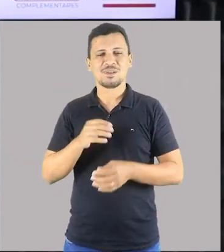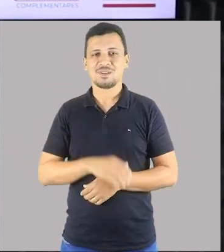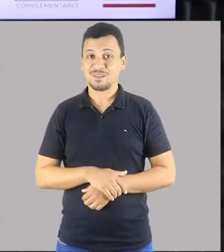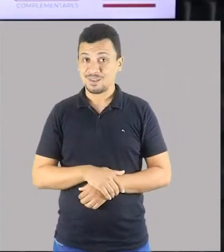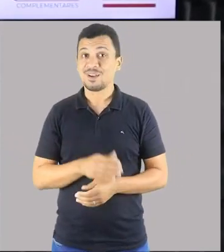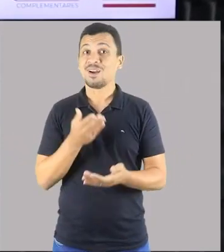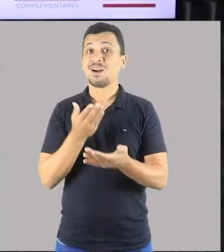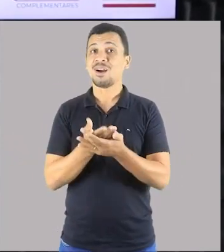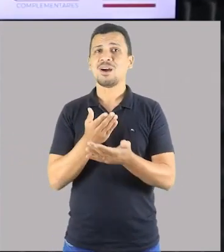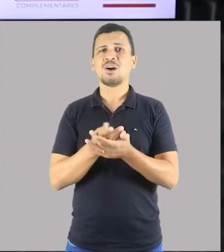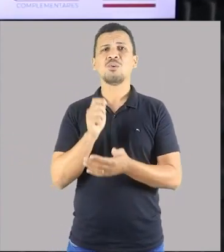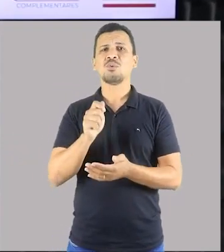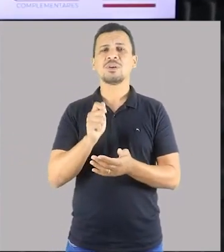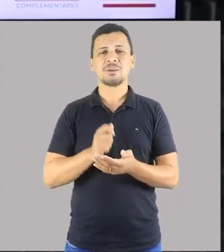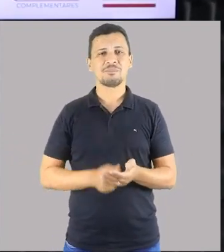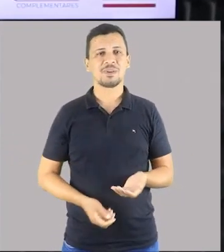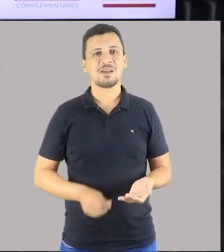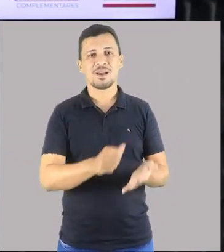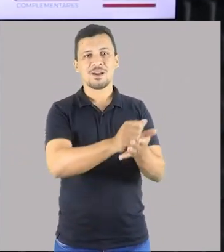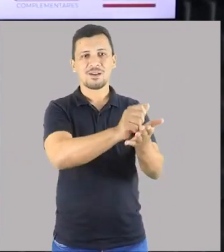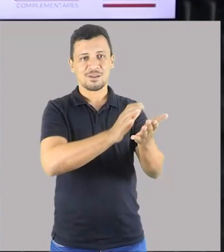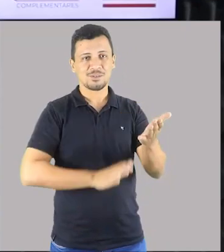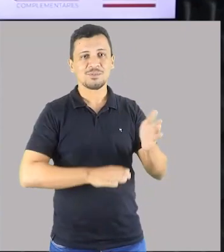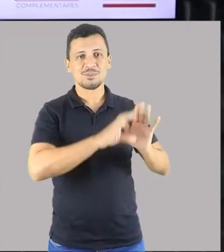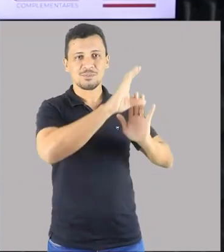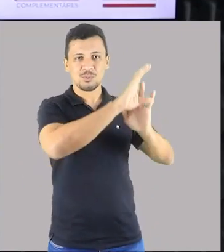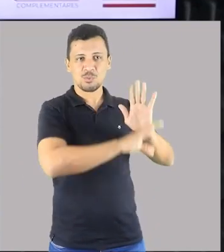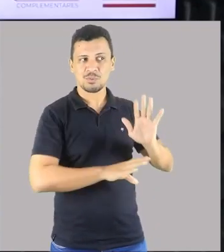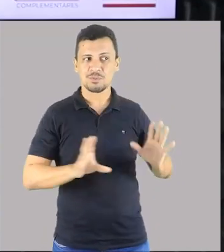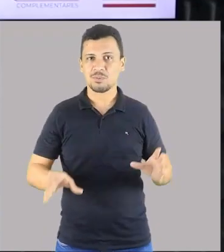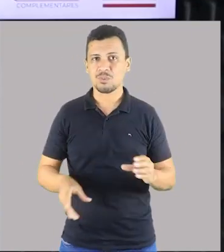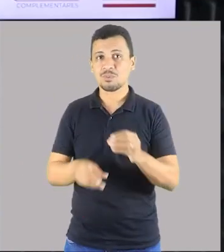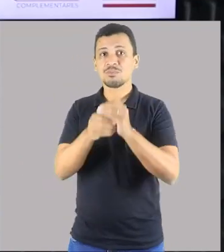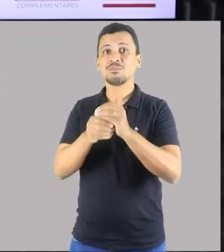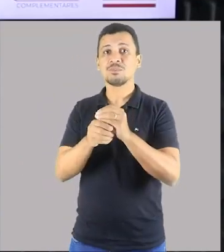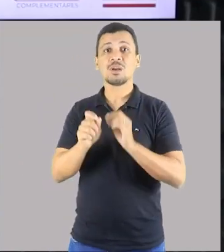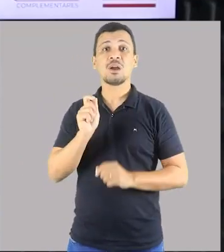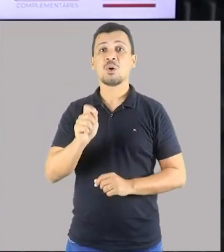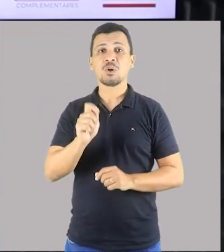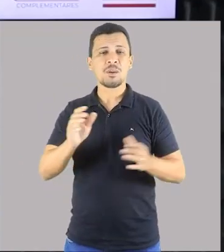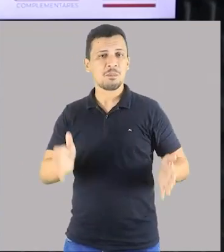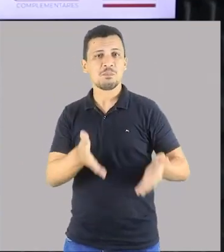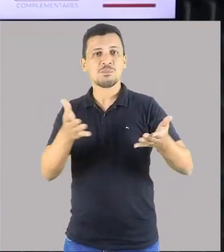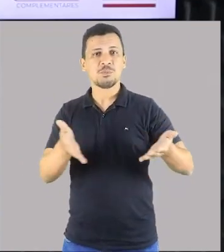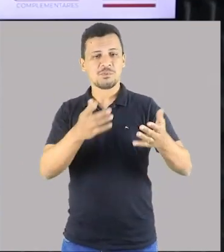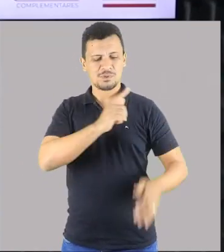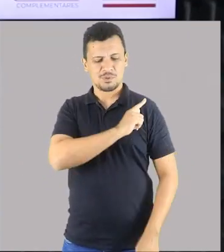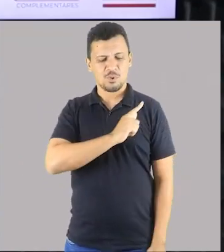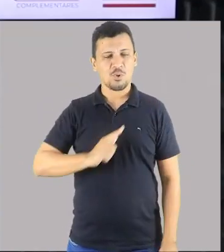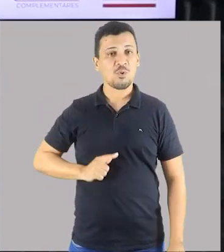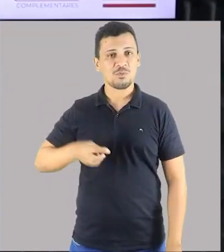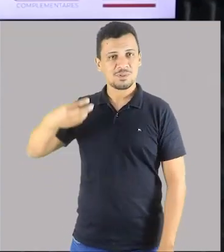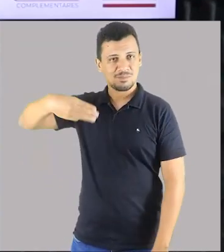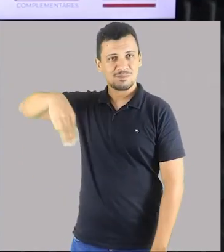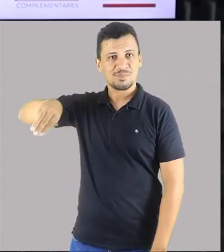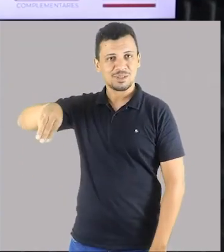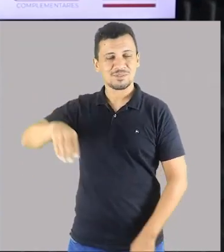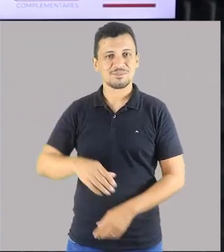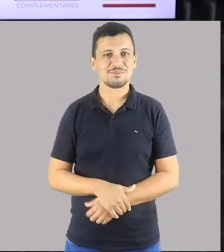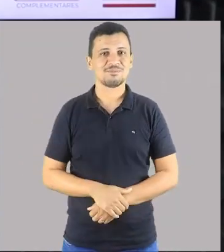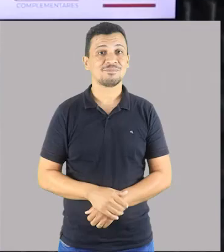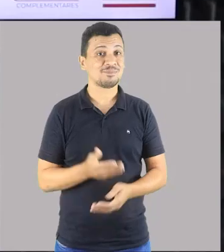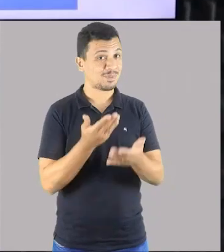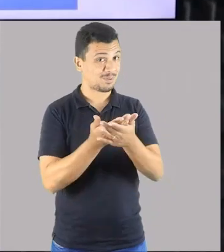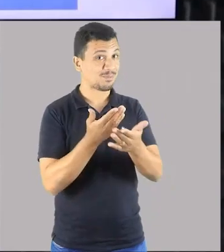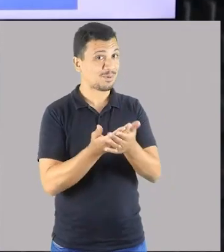parte das atividades curriculares complementares que são patrocinadas pelo governo do estado, tá bom? Então vamos lá para mais uma